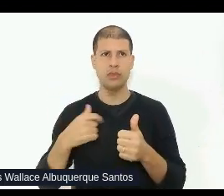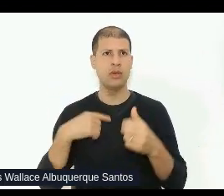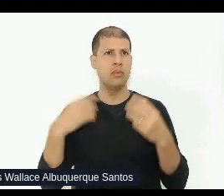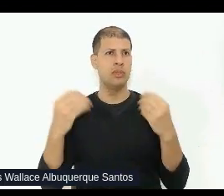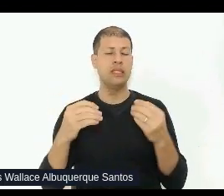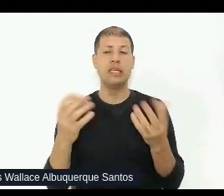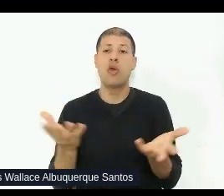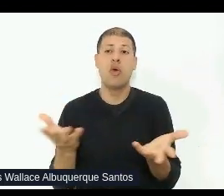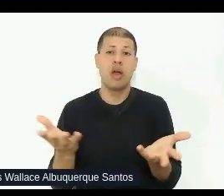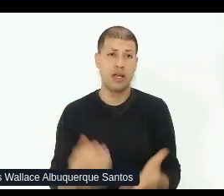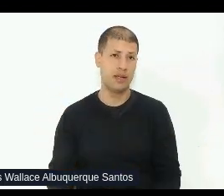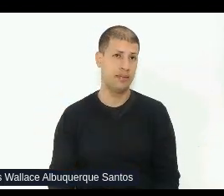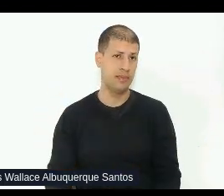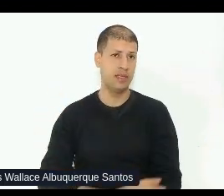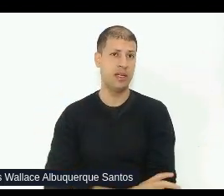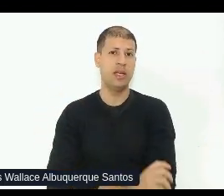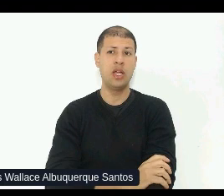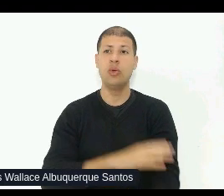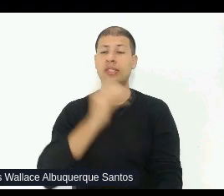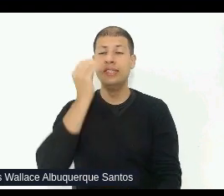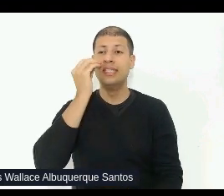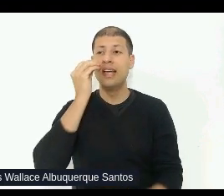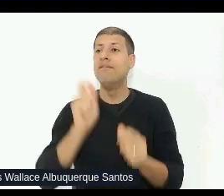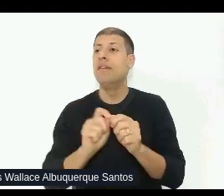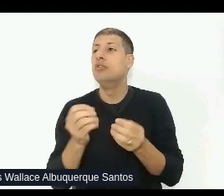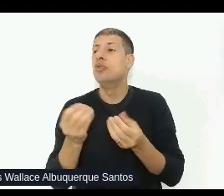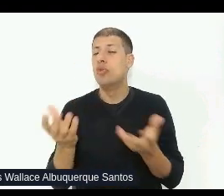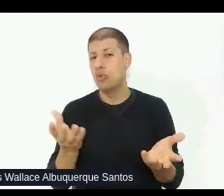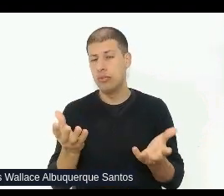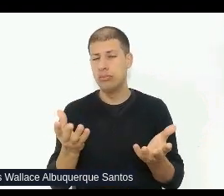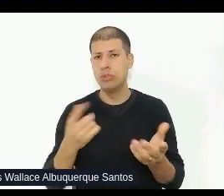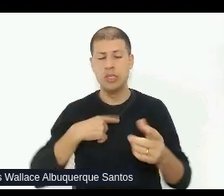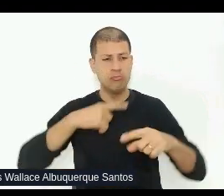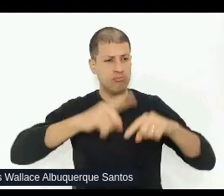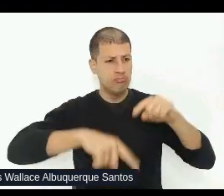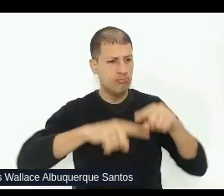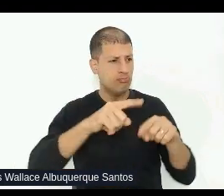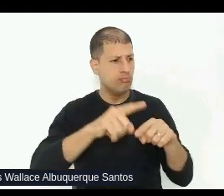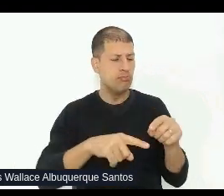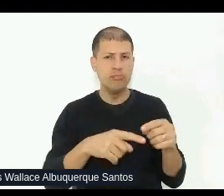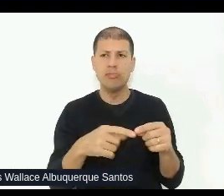agora, como que eu vou fazer esse teste? Com que ferramenta eu vou utilizar?